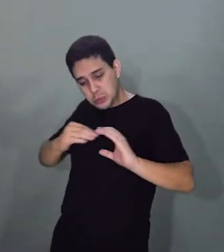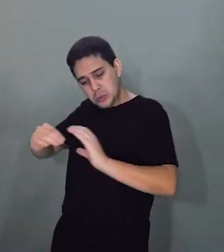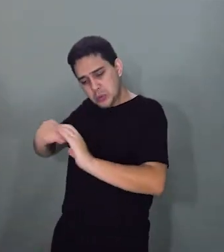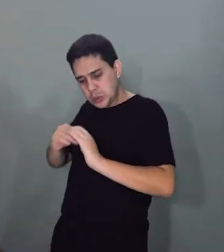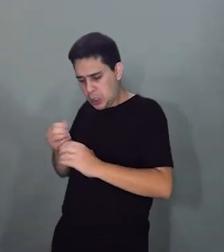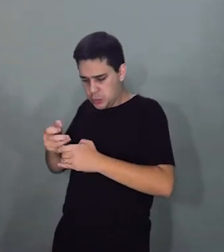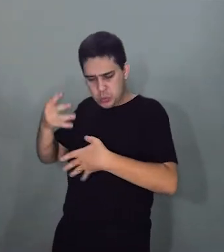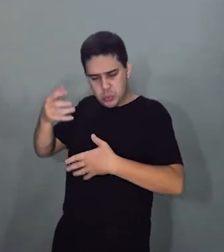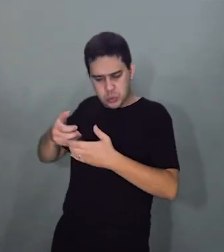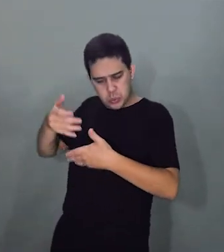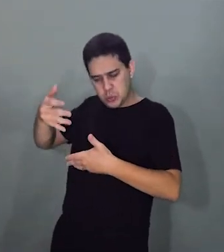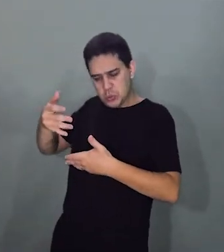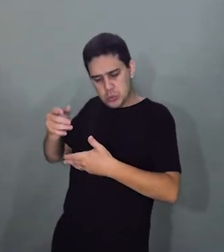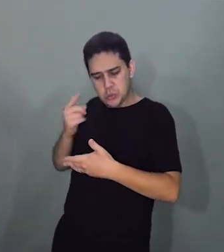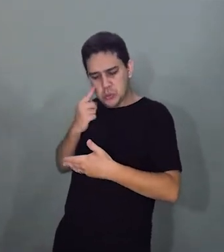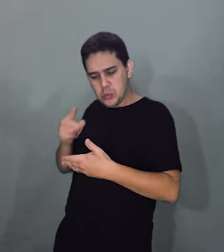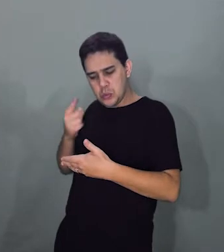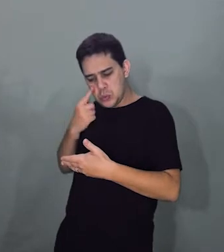E esses dados